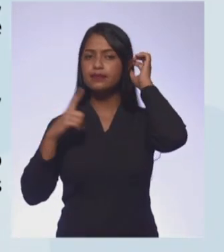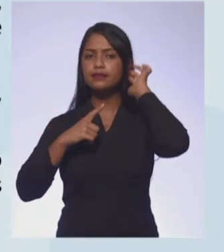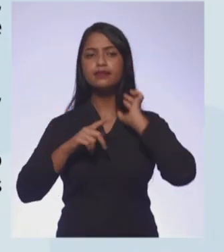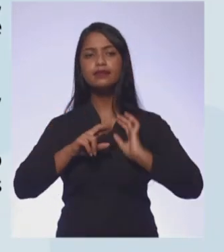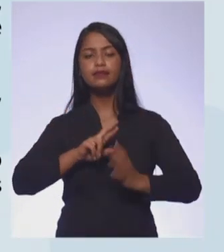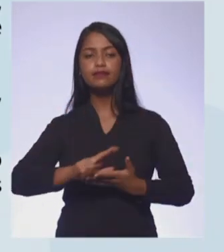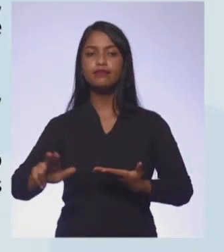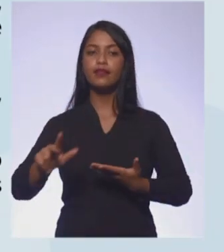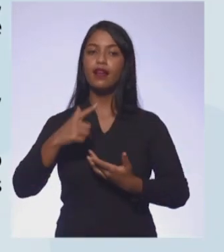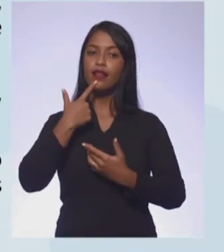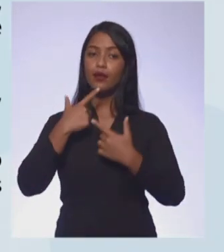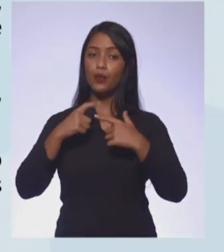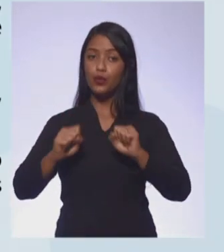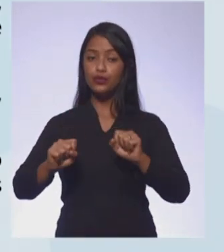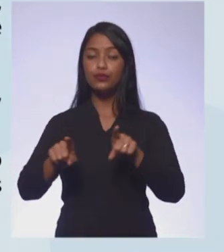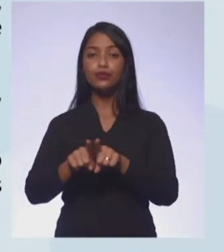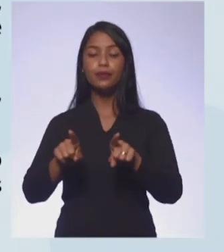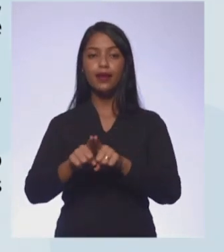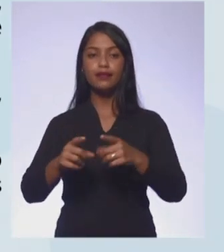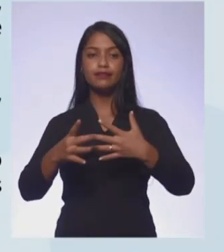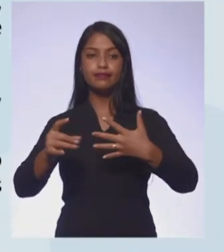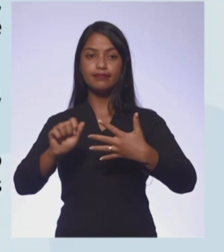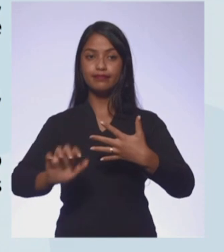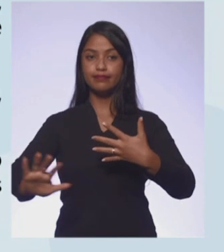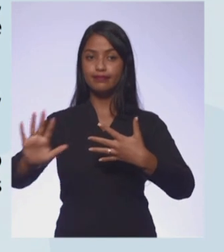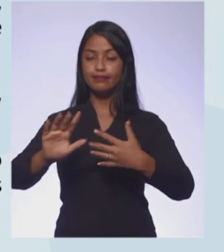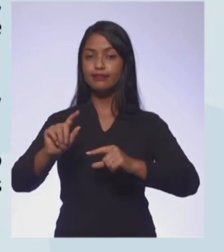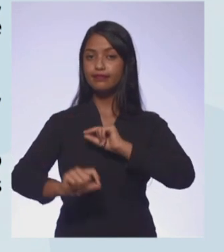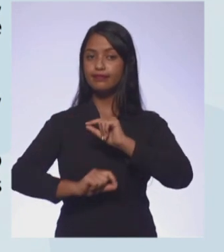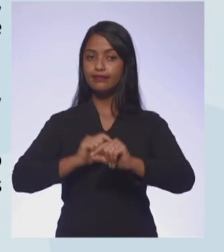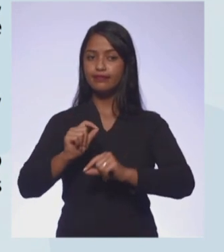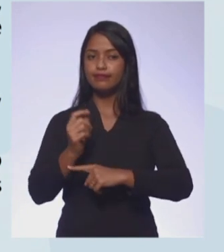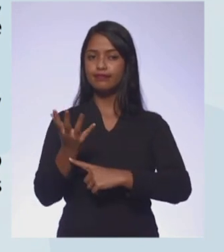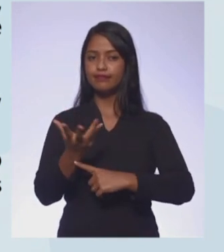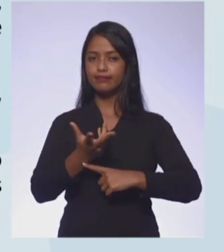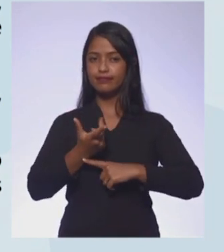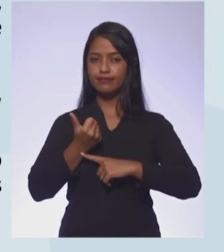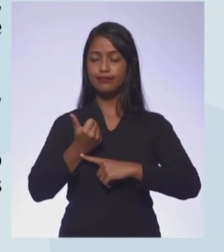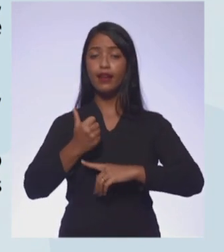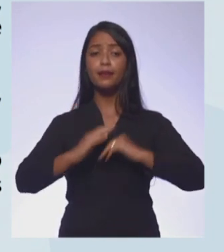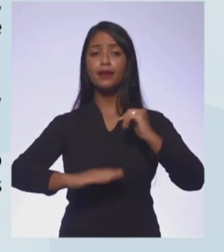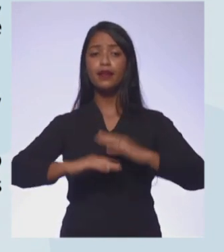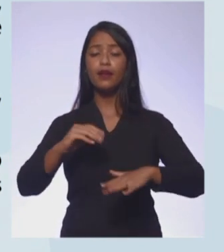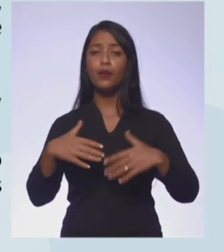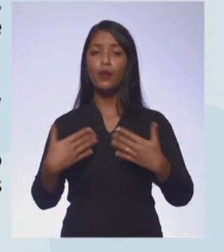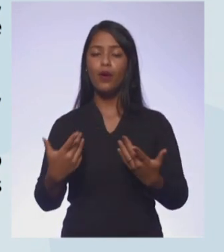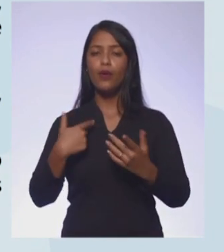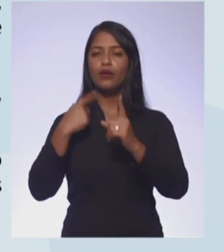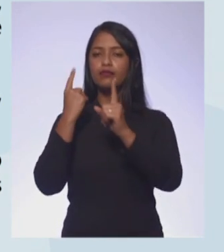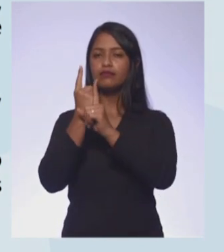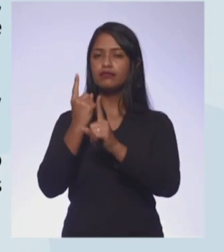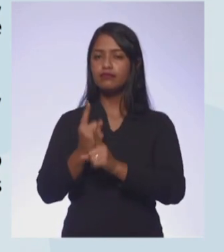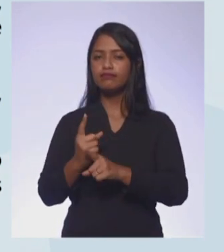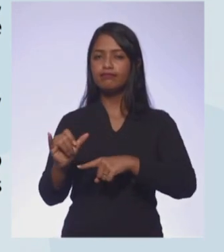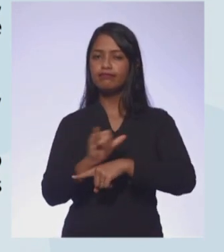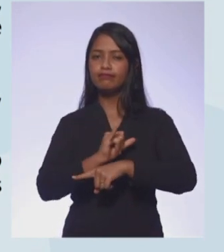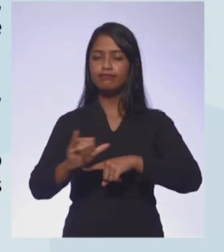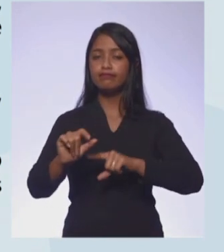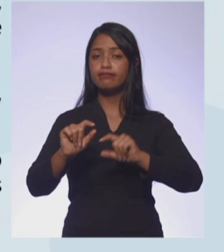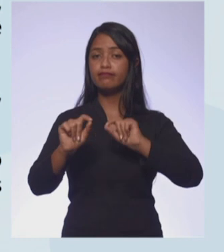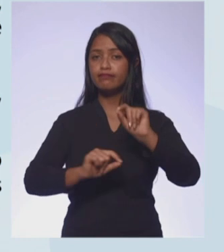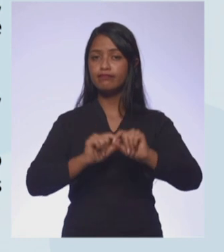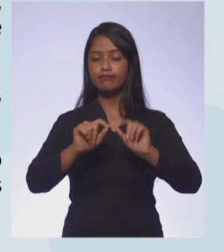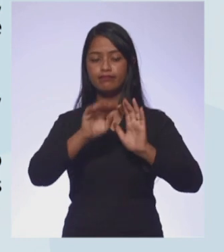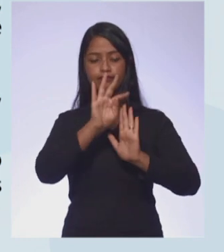e semióticos da persuasão. Habilidades, identificar mecanismos de progressão temática, tais como